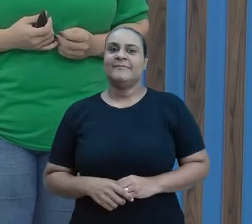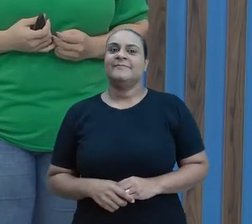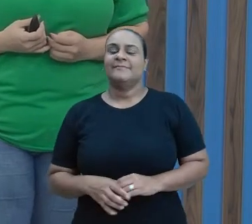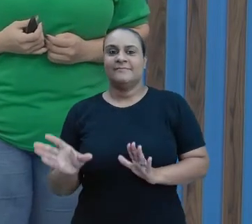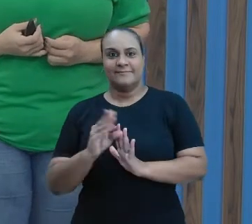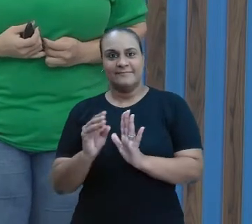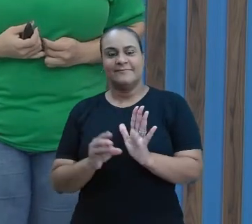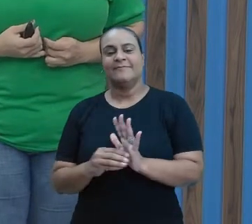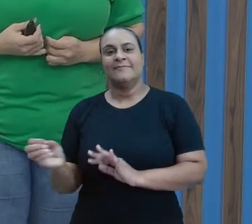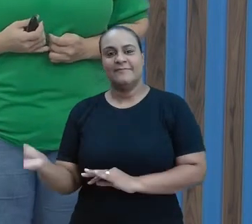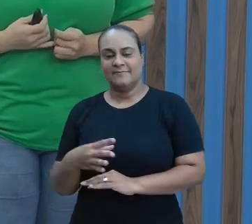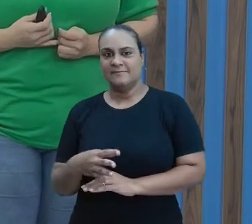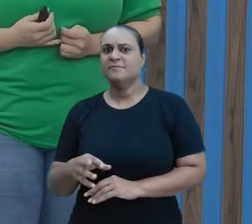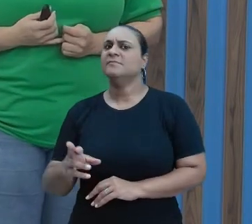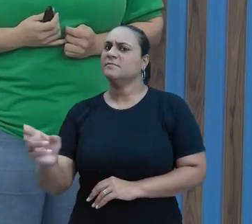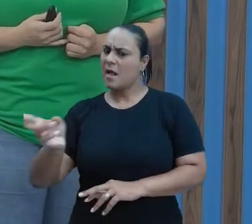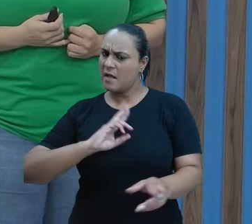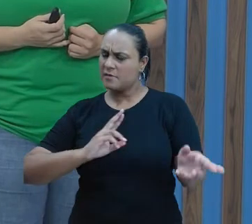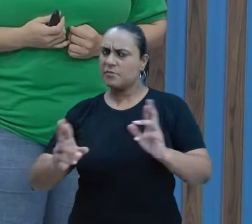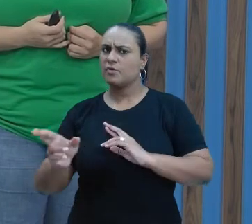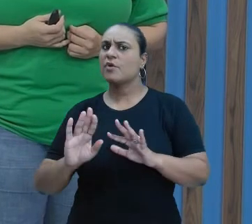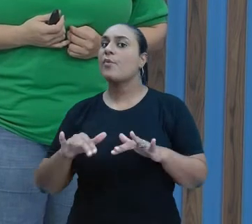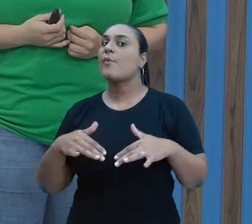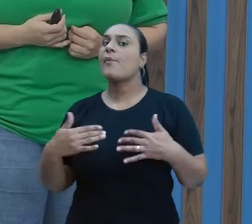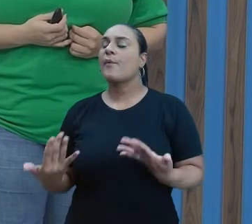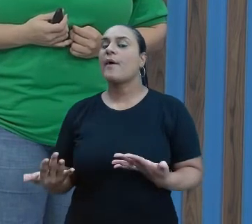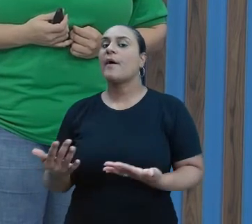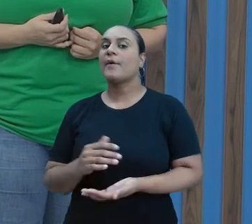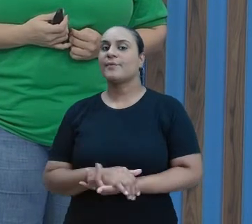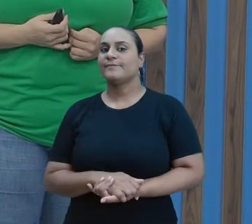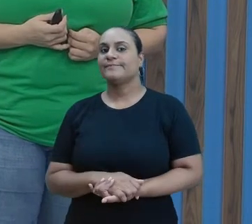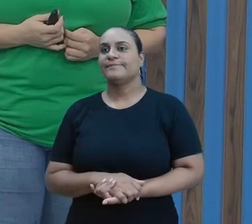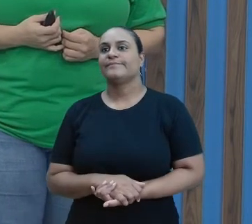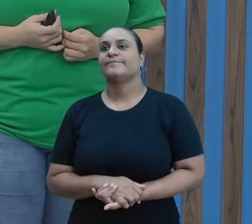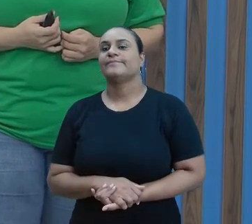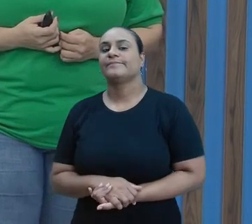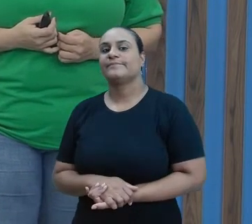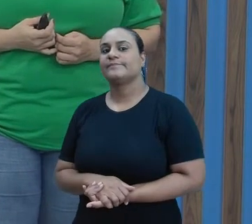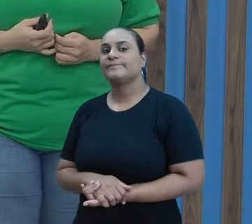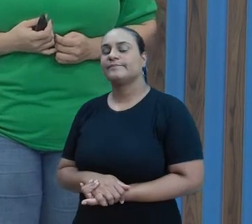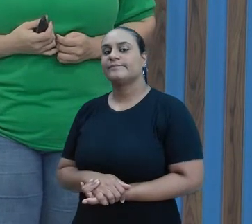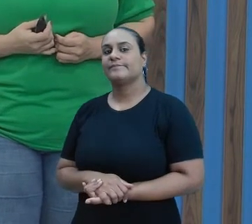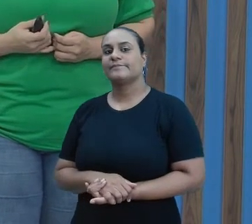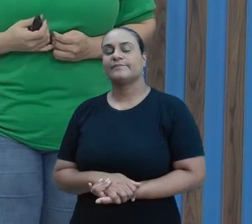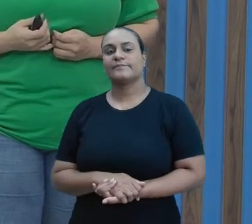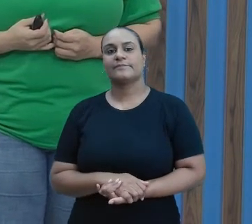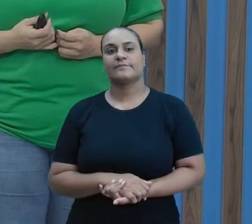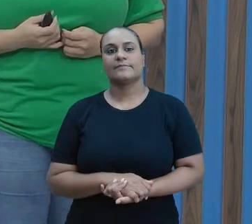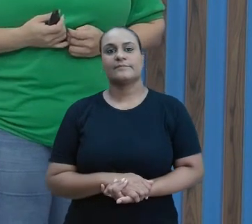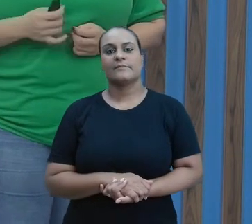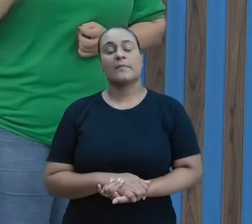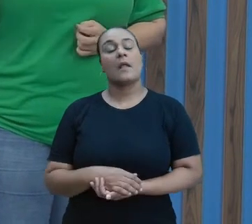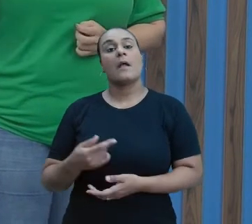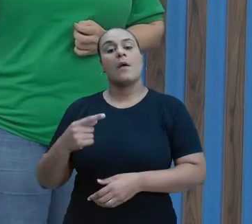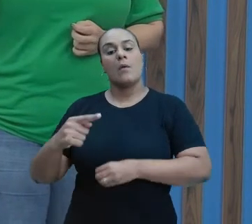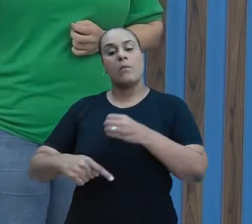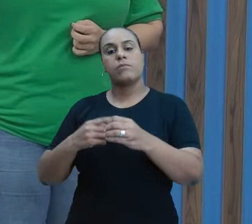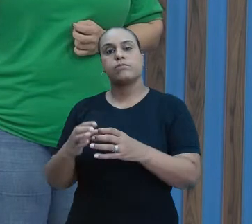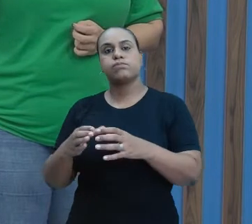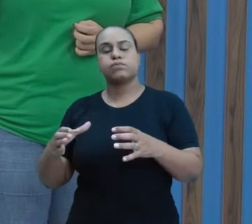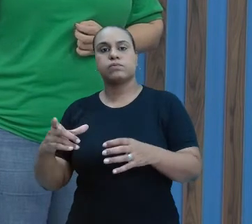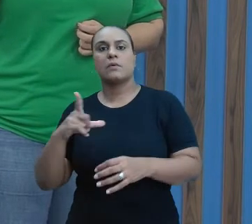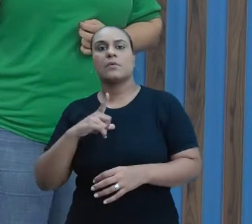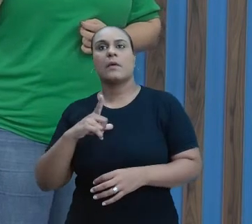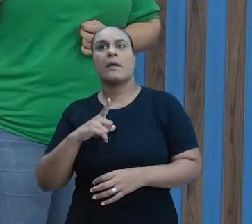olha, responde aí, hein? Quais são esses elementos químicos que compõem aí alguns fertilizantes? São eles